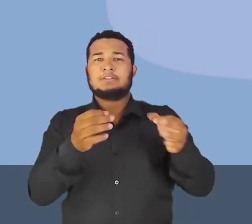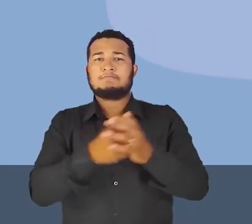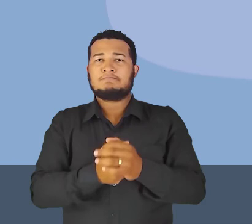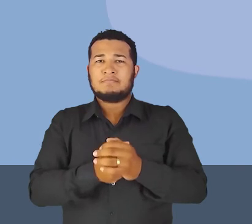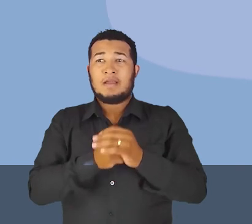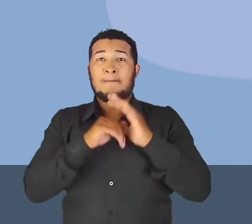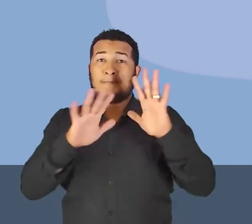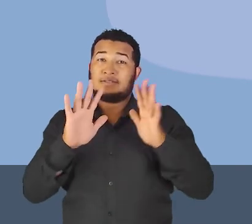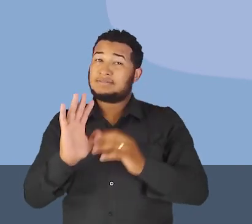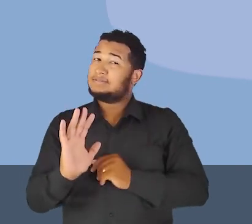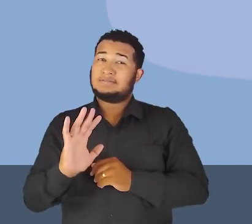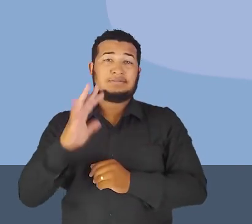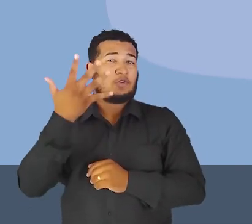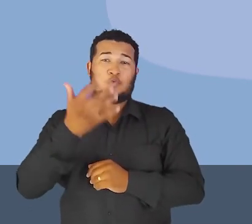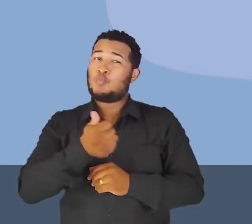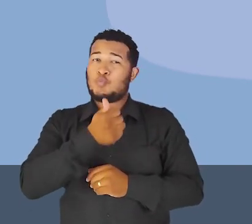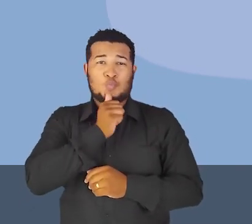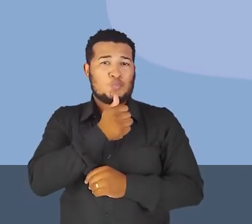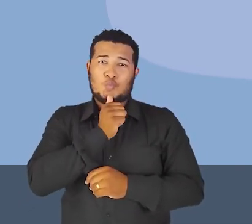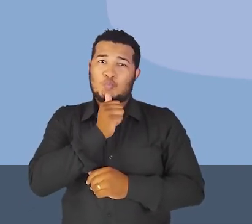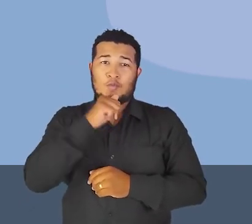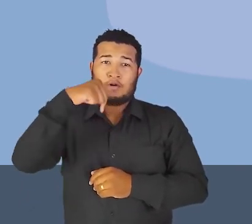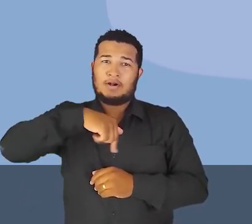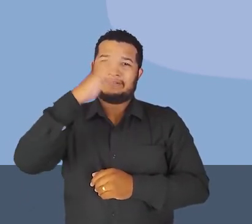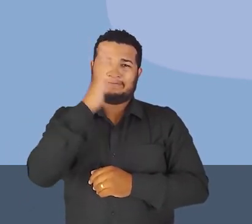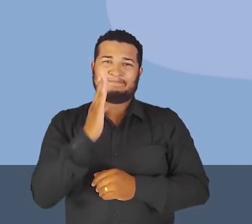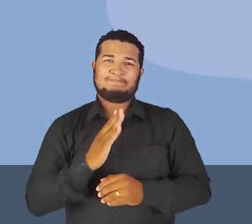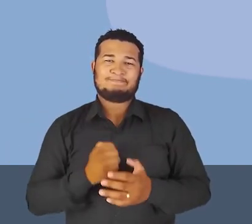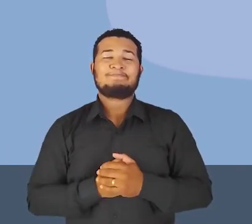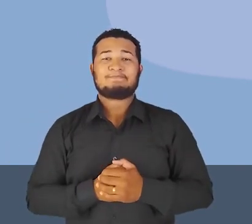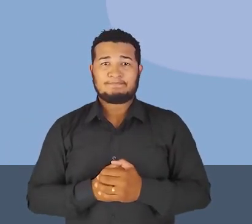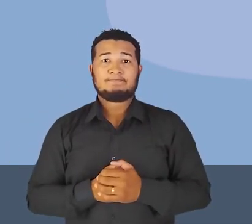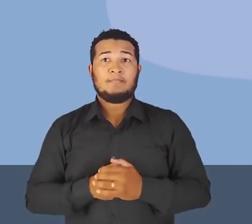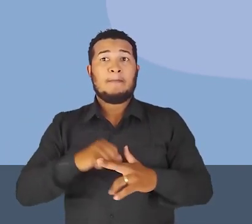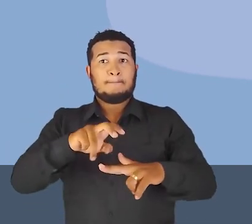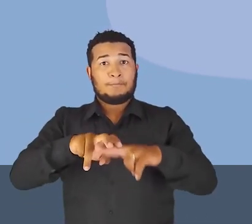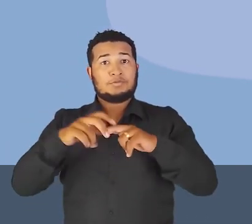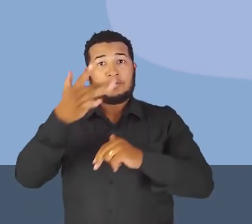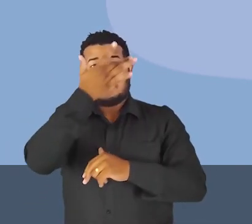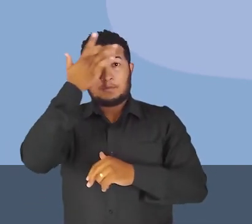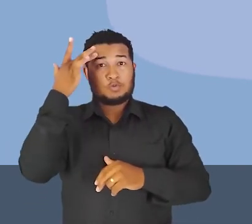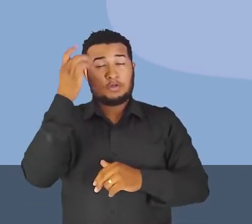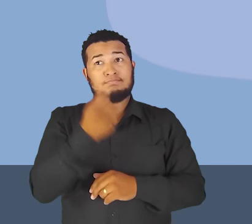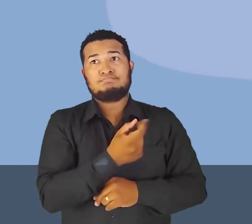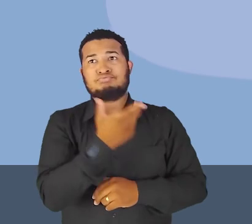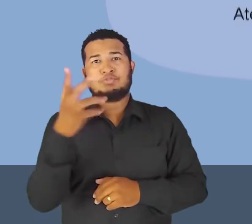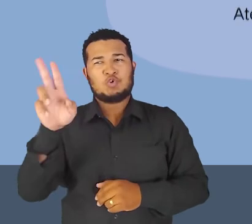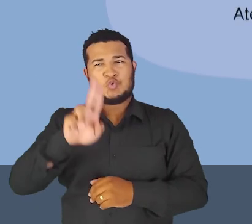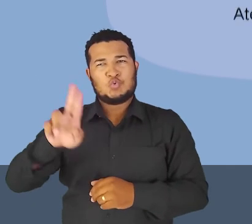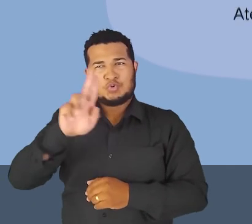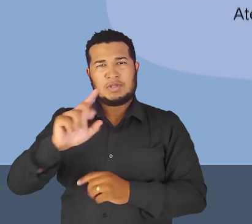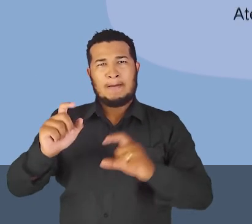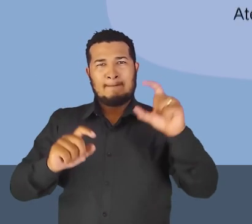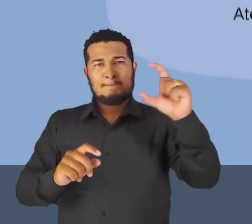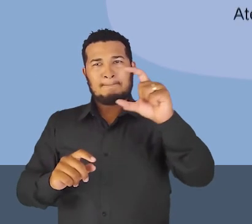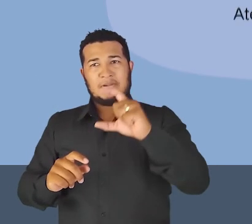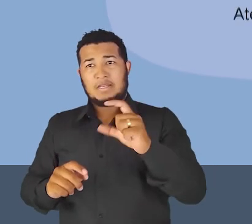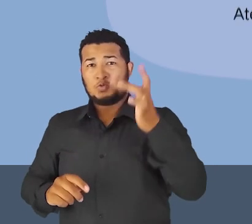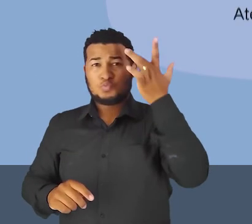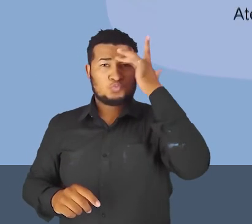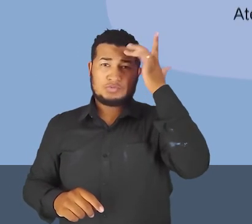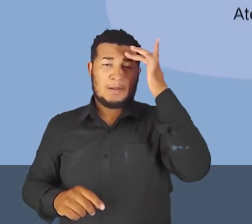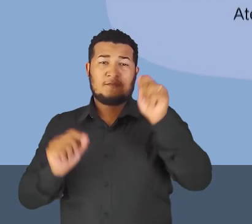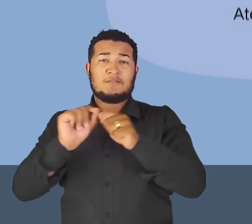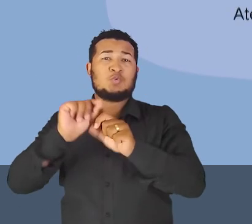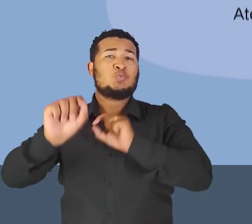que isso ainda não é uma realidade no Brasil. Então, muitas das pessoas que utilizam essas pilhas não sabem o que fazer com